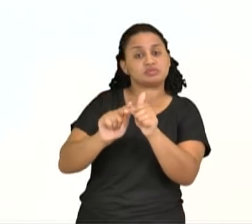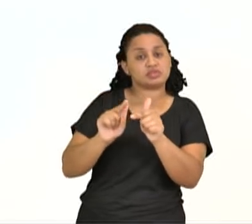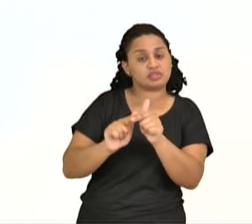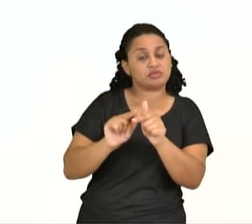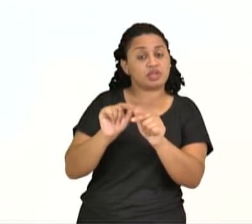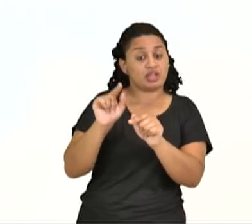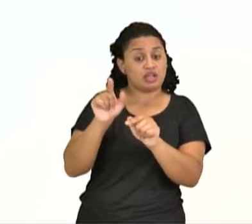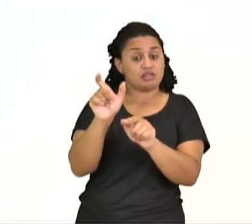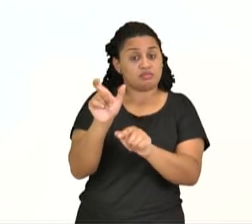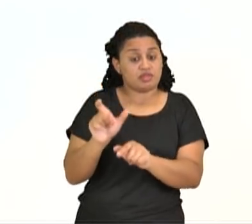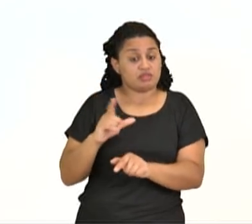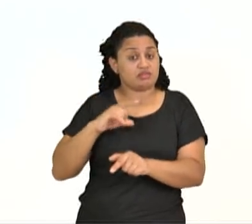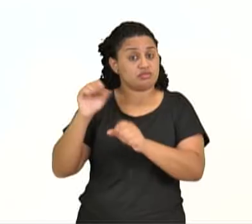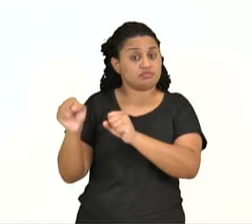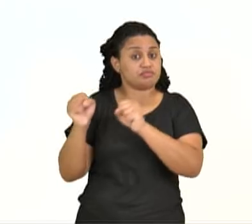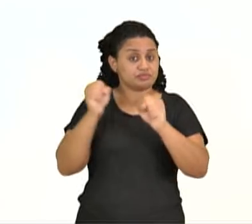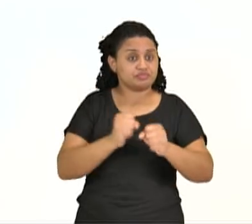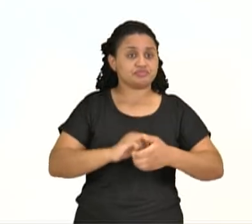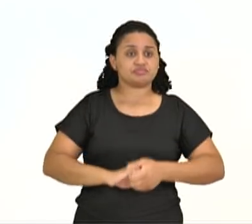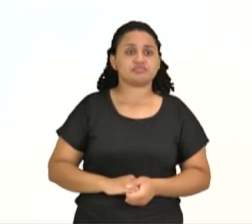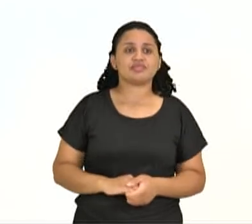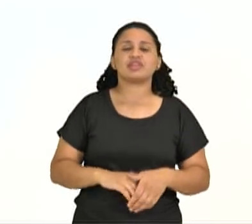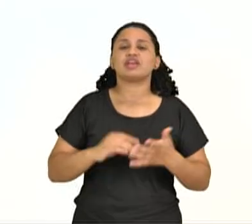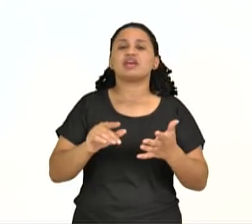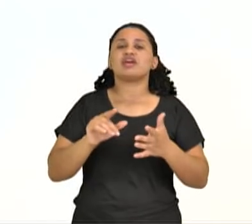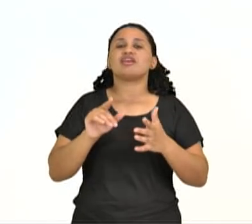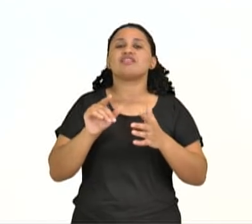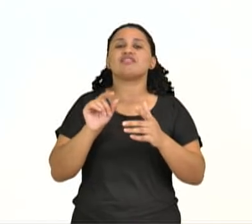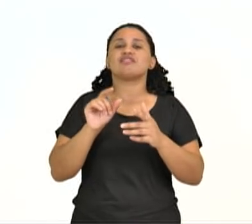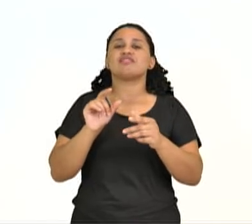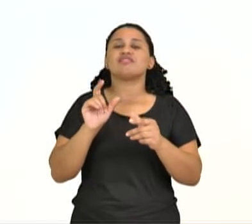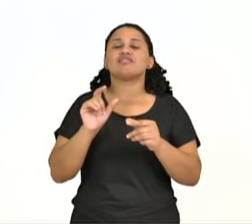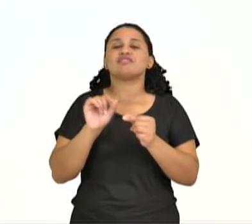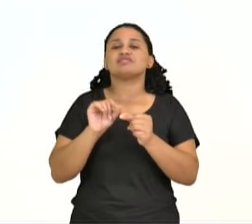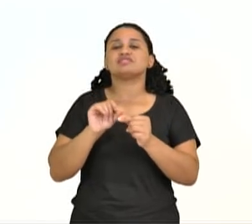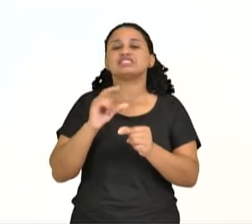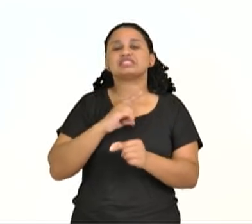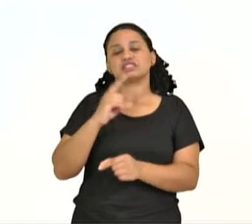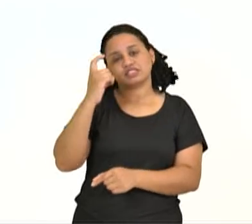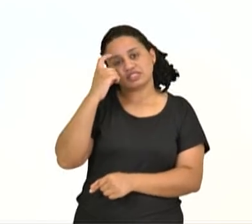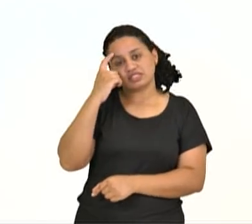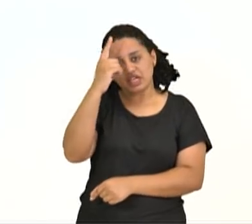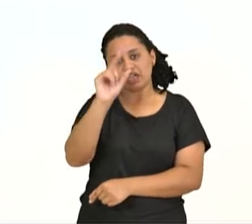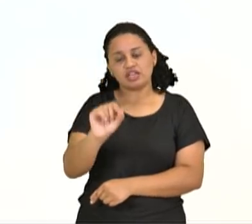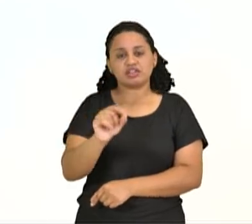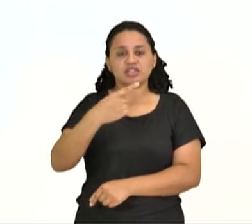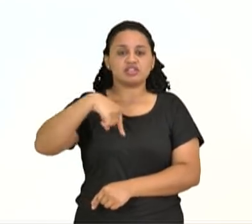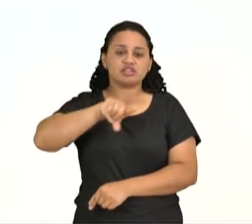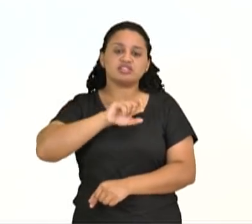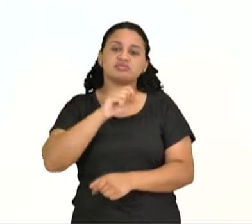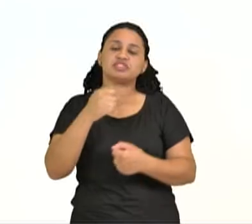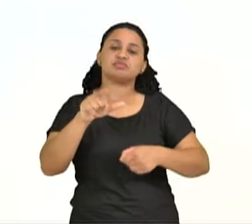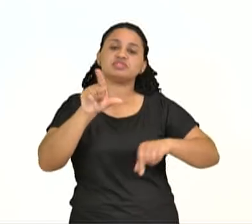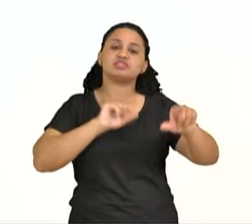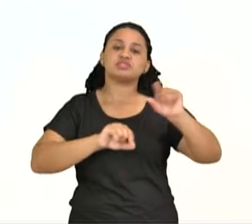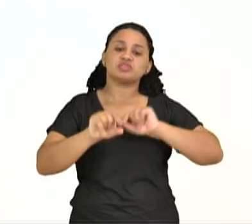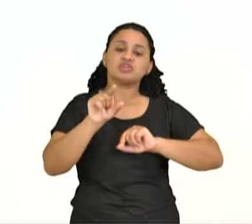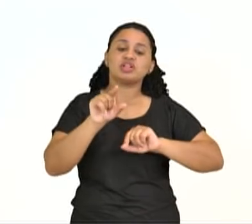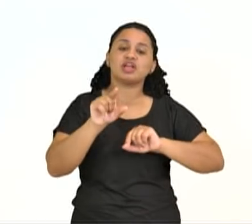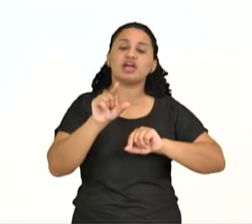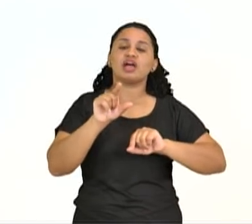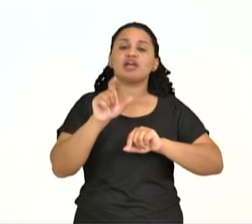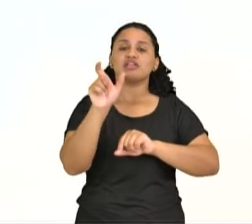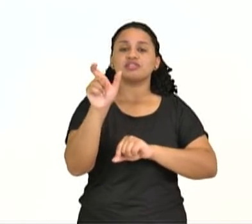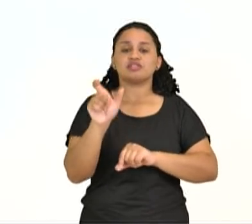poder. E a seguir levanta a tese, né? A ideia de que devemos escolher muito bem as palavras, pois